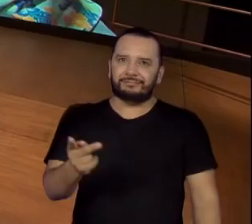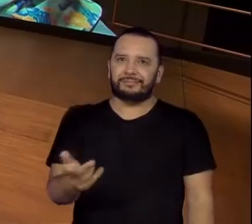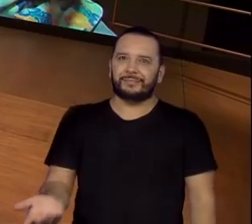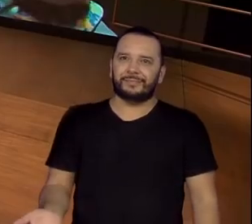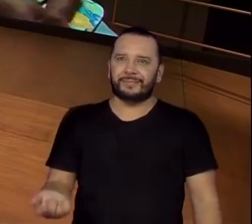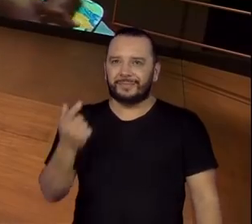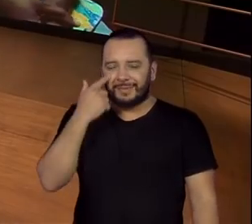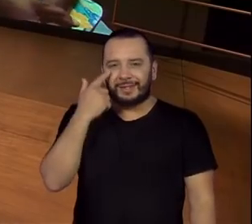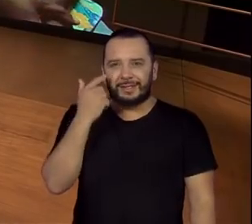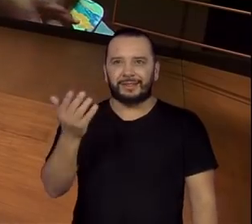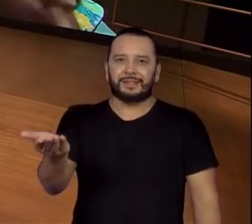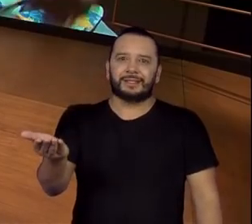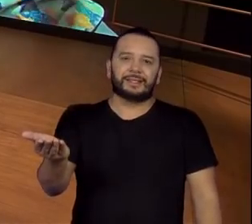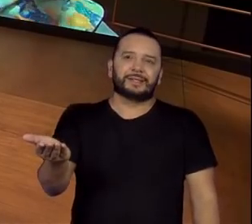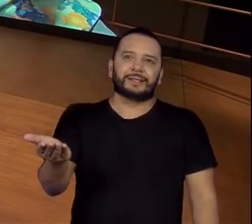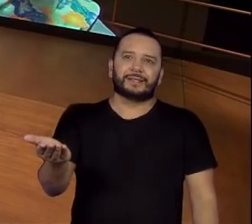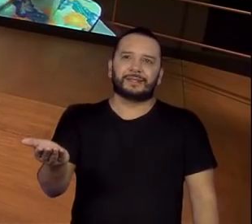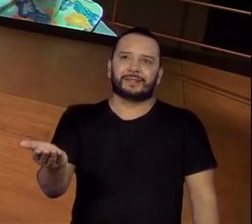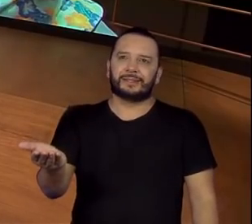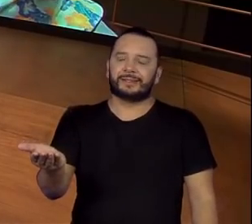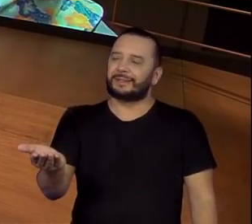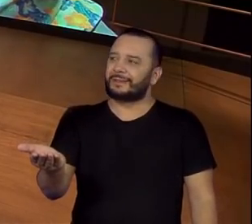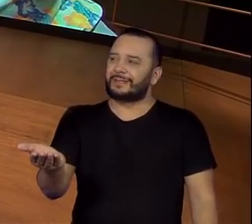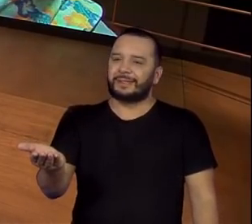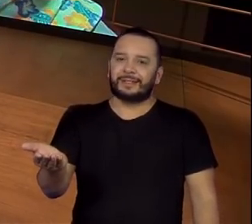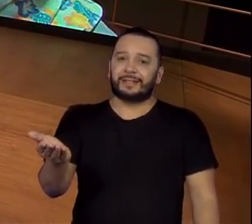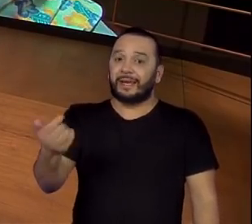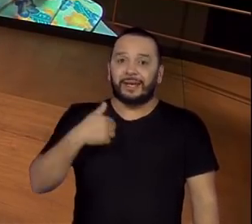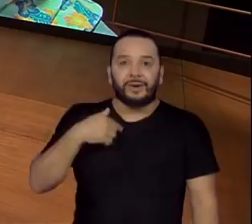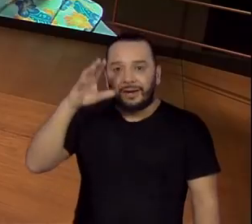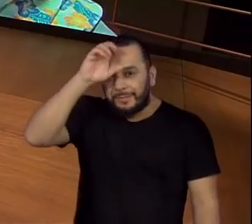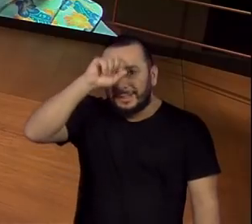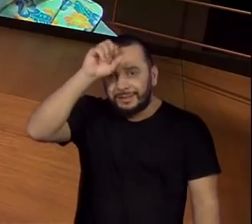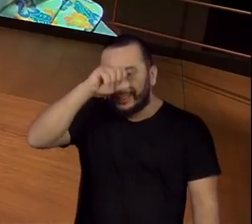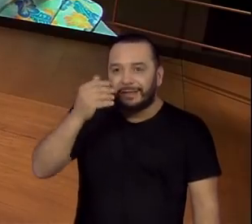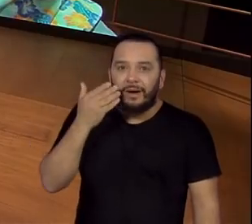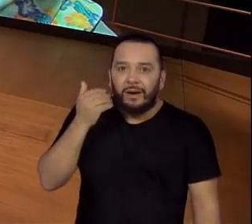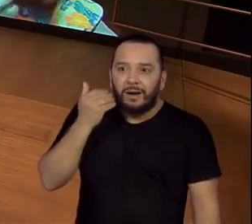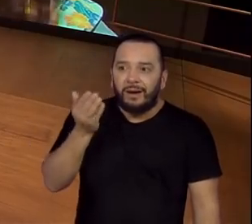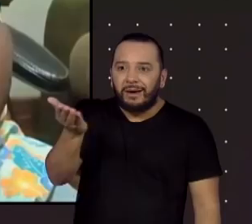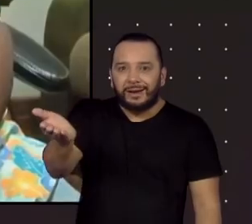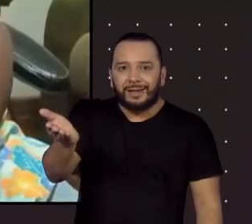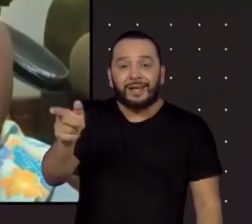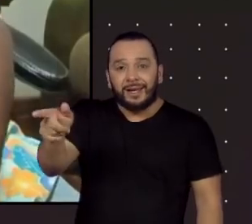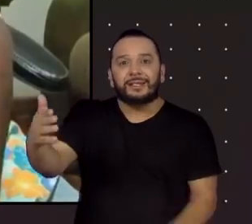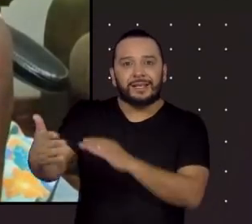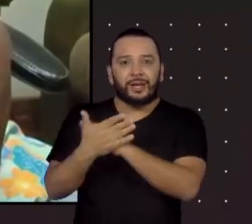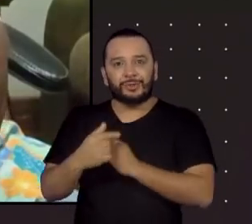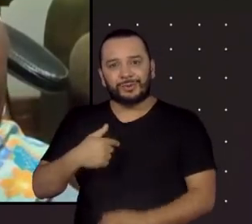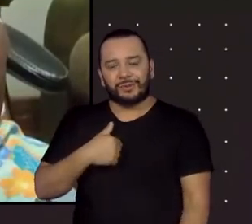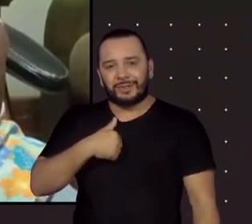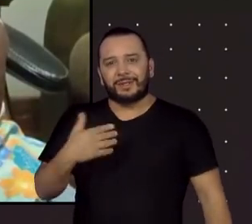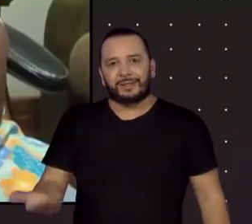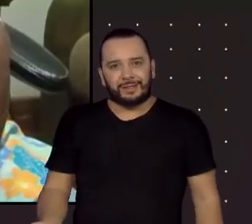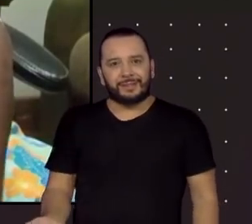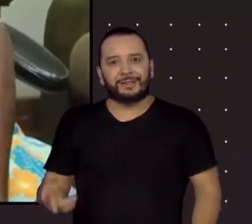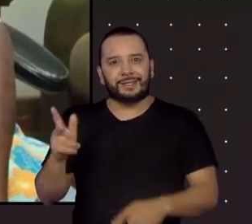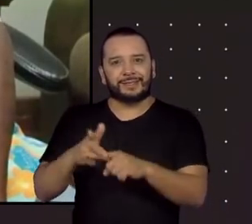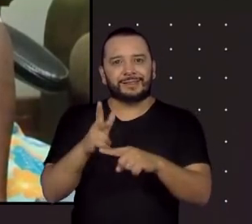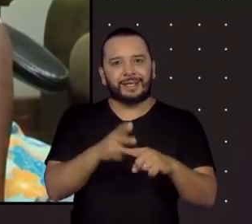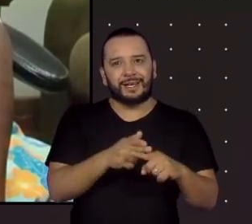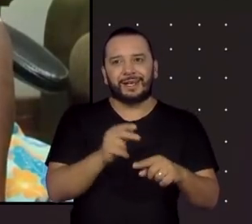você vê, né? Eu aprendendo com essas pessoas, me ajudaram muito lá na série, no